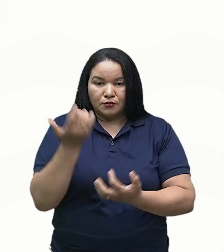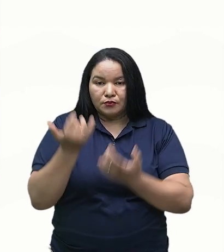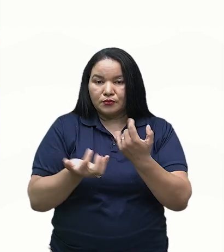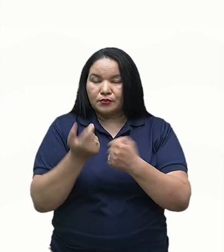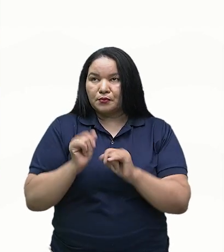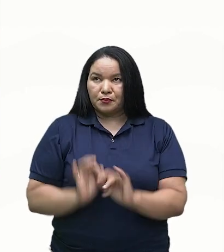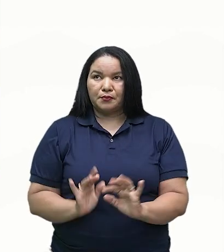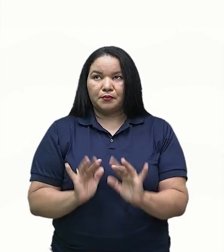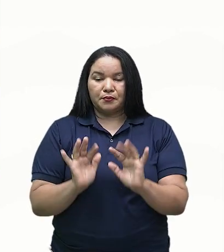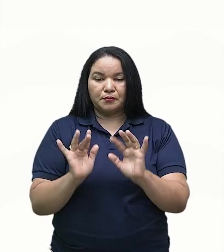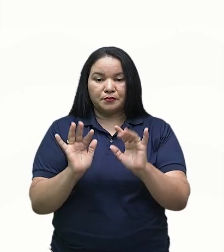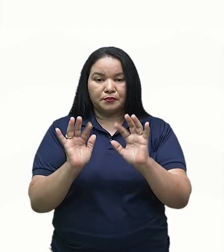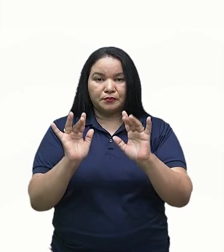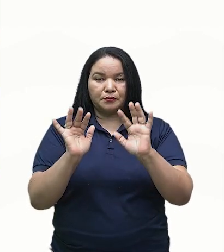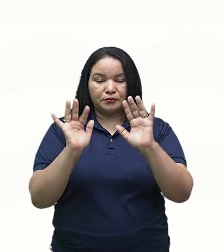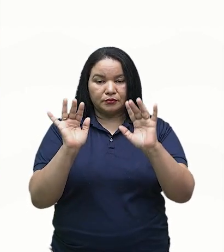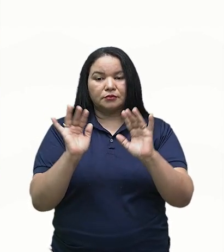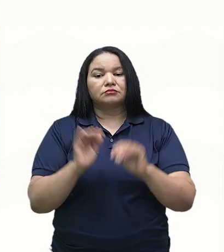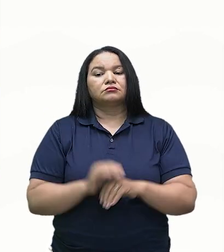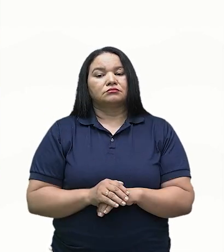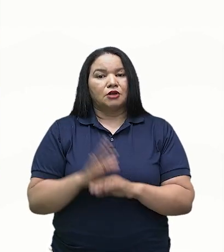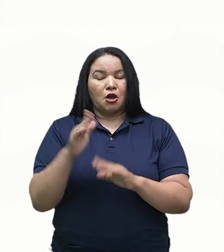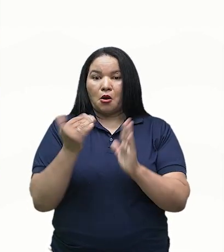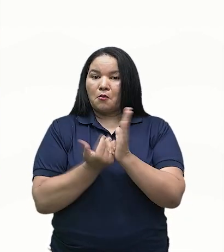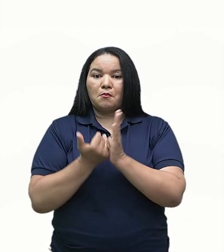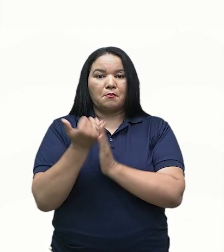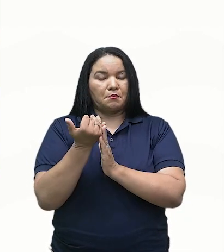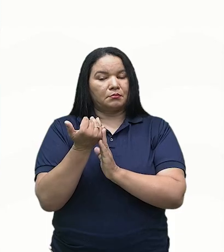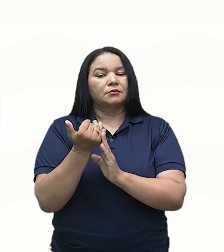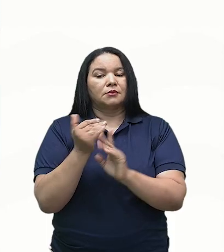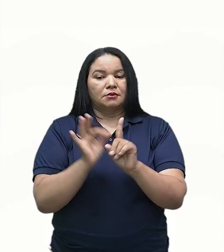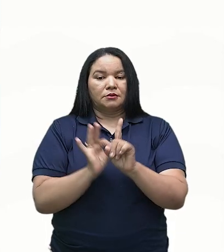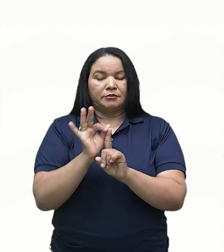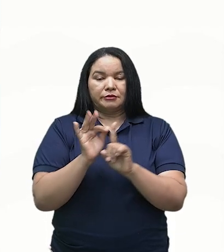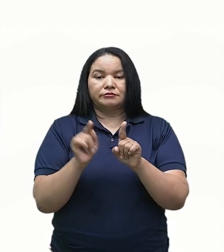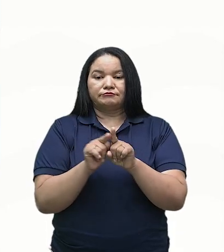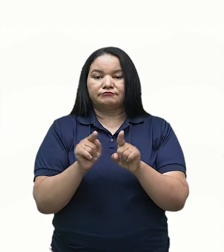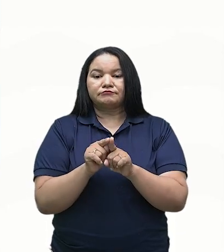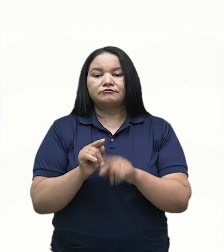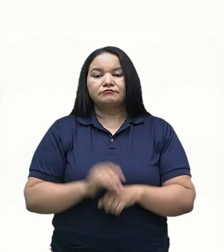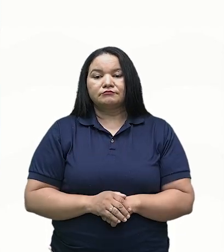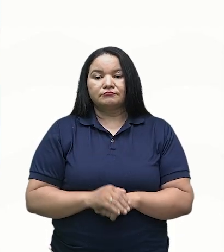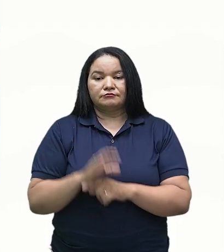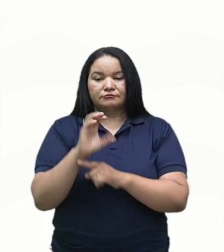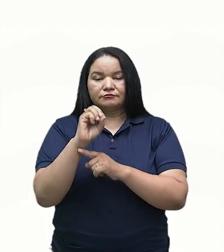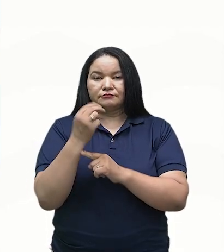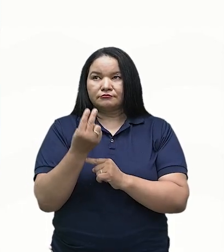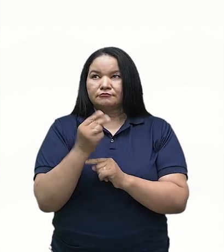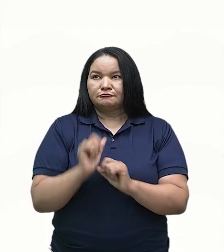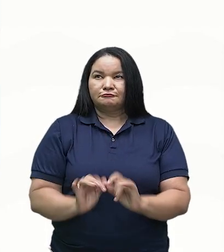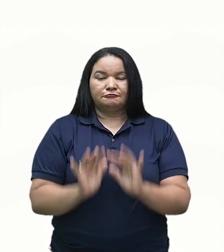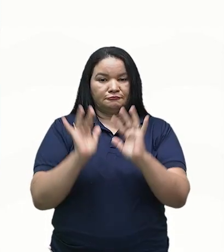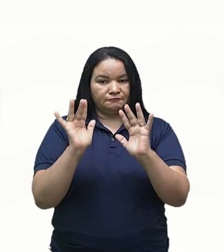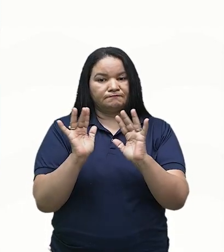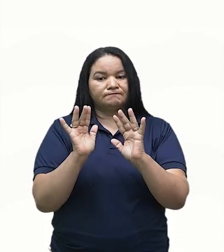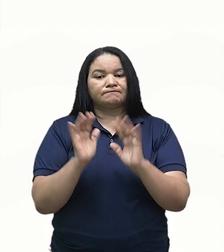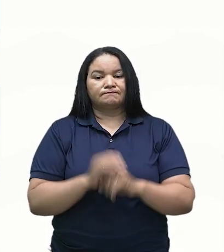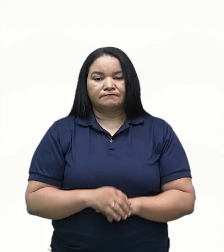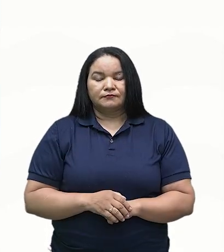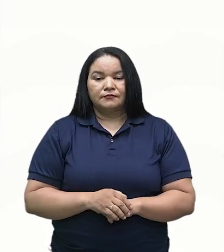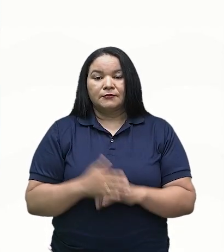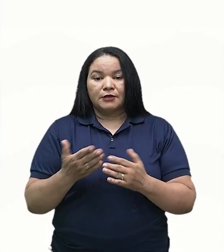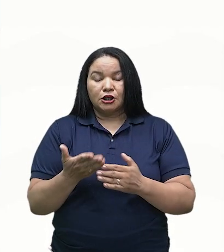a atmosfera. Então, são grandes aportes de gás carbônico que chegam na atmosfera. Então,